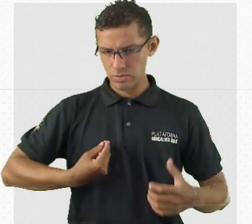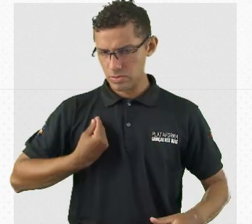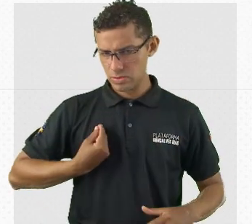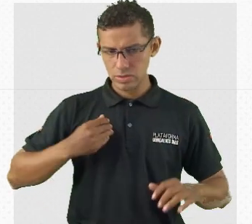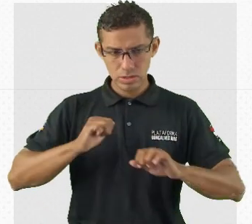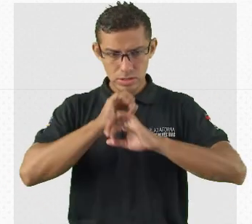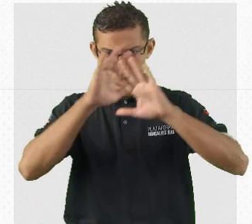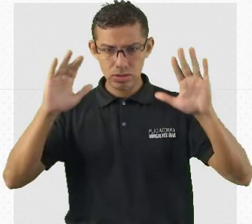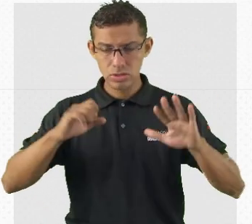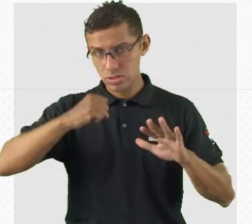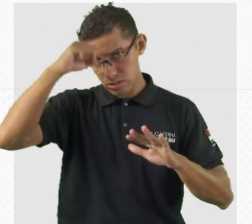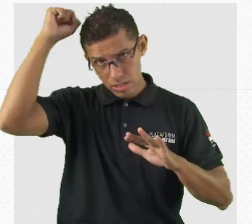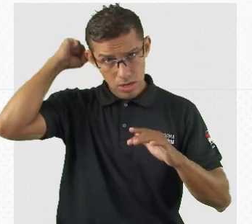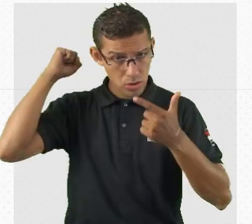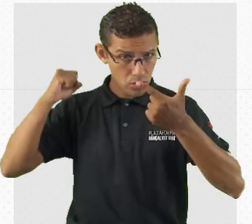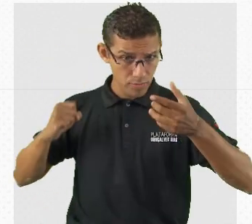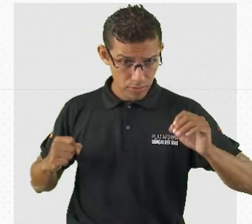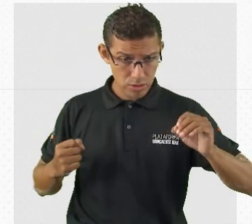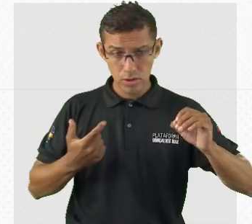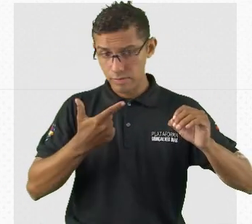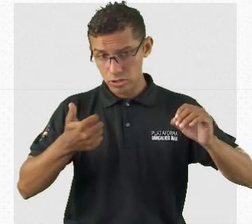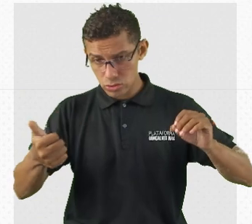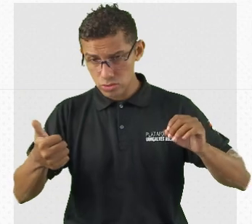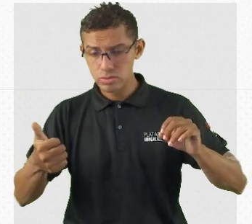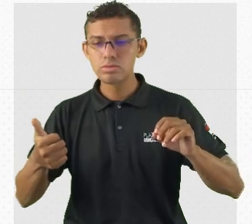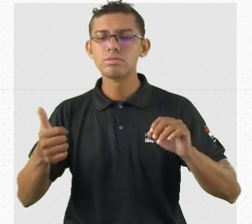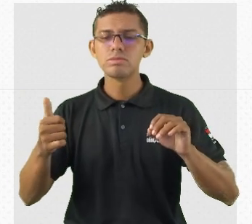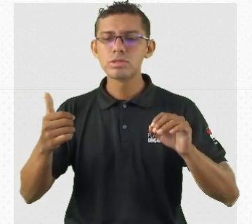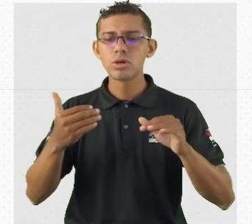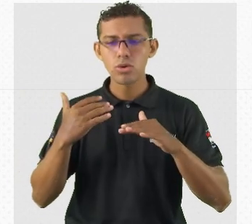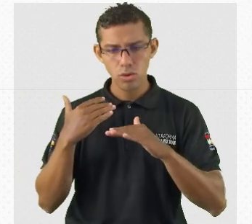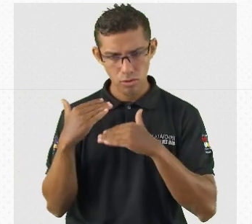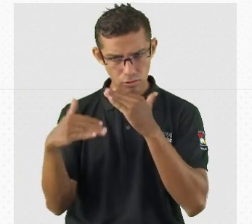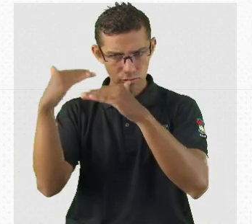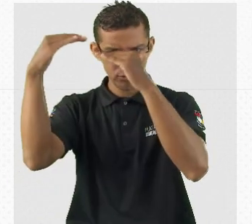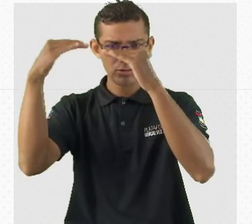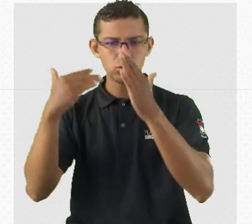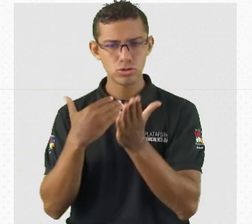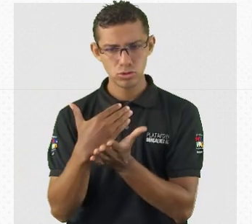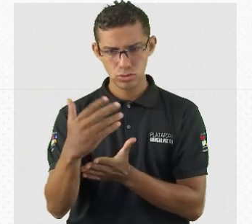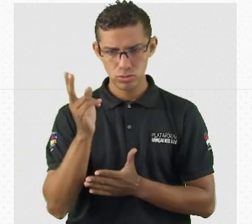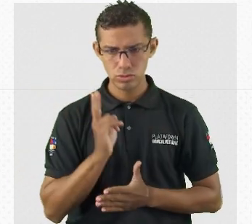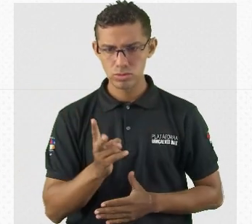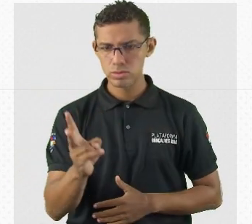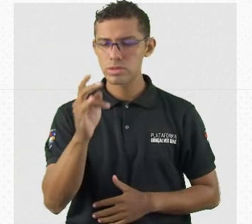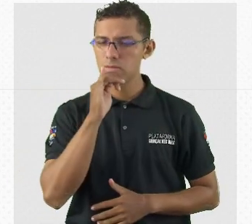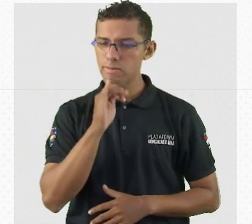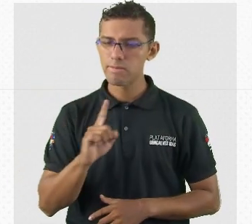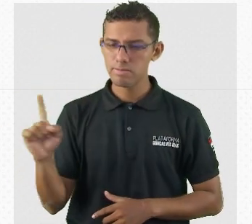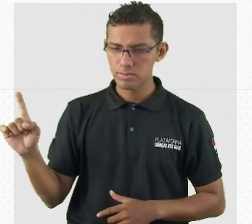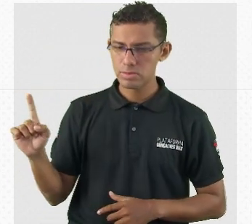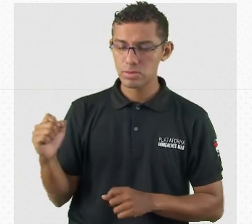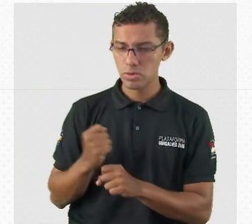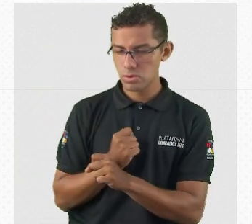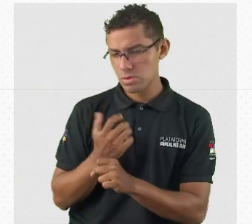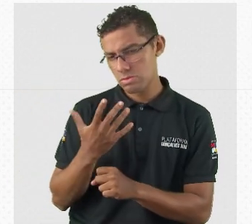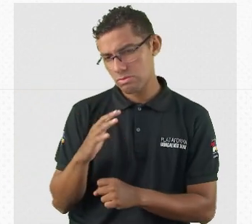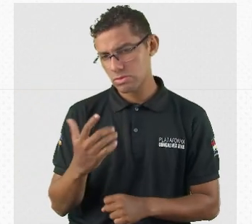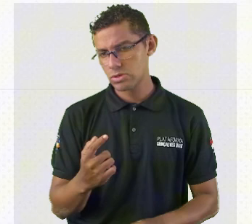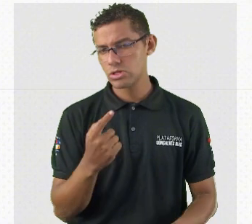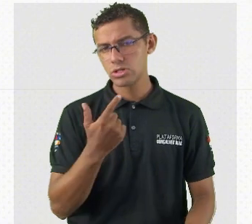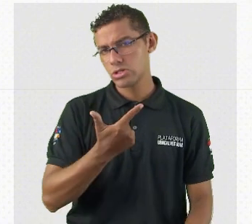clara do século XX para o século XXI, mas no século XXI ela continua a evoluir. E aí a gente chega, tá certo? No ano mais ou menos